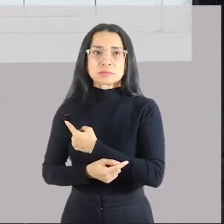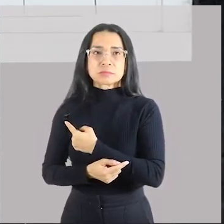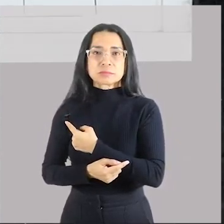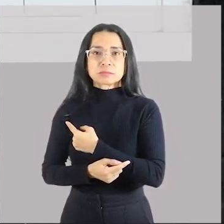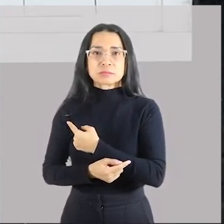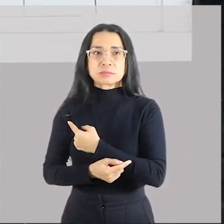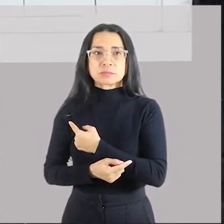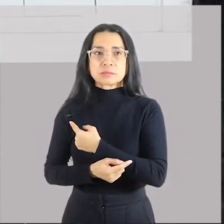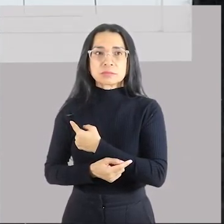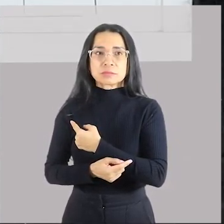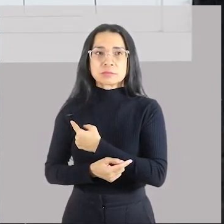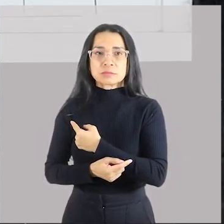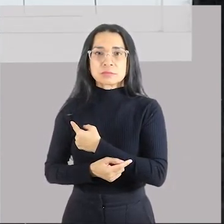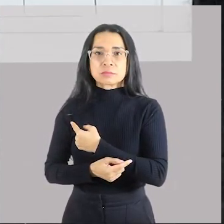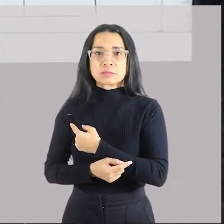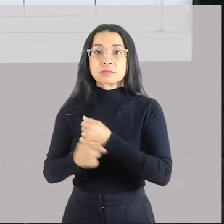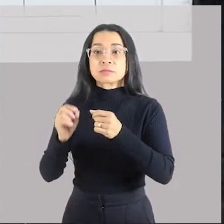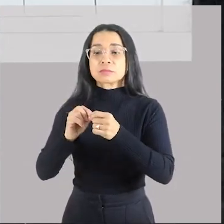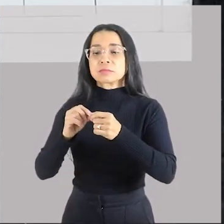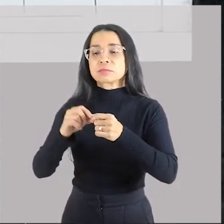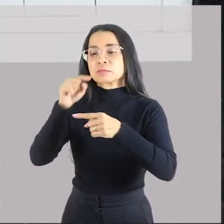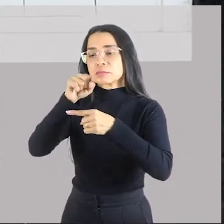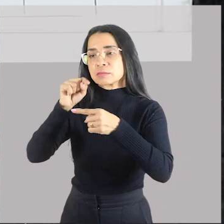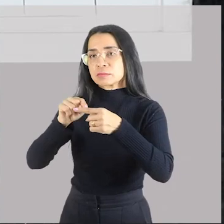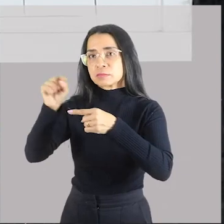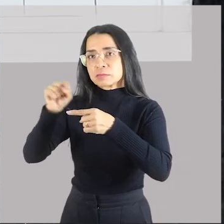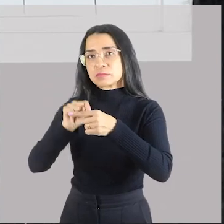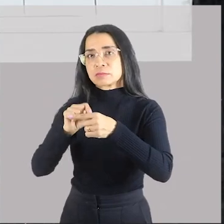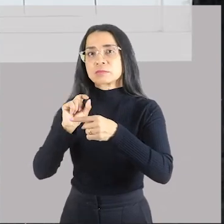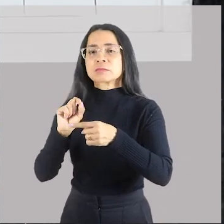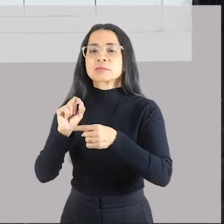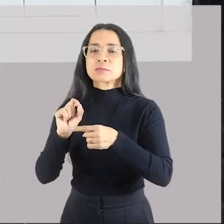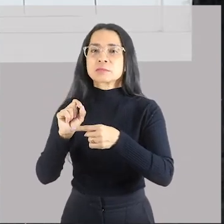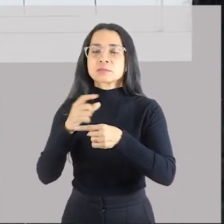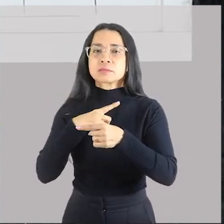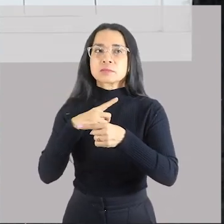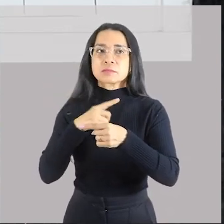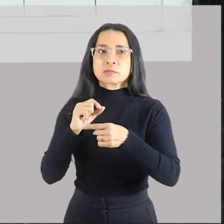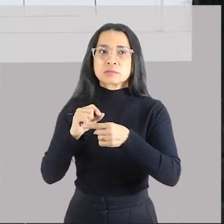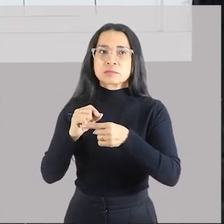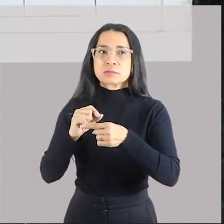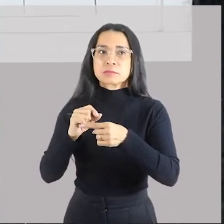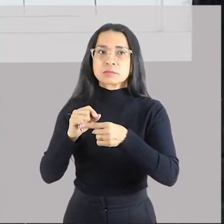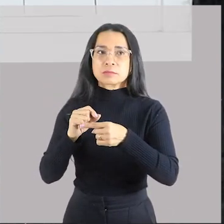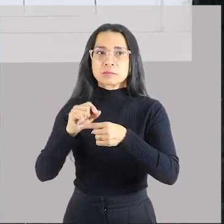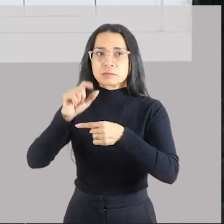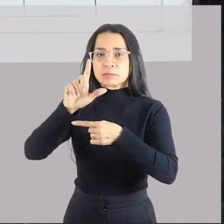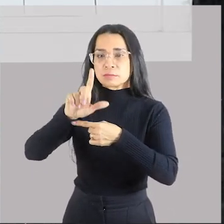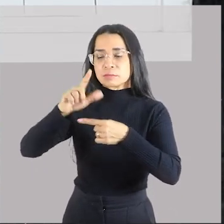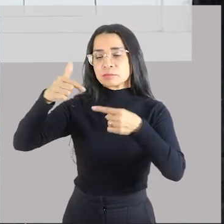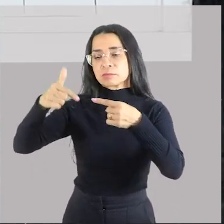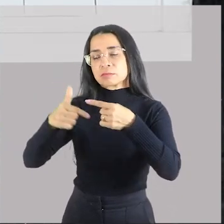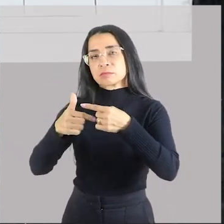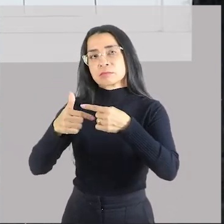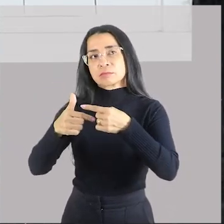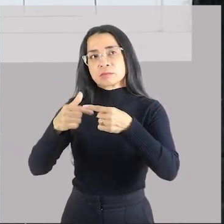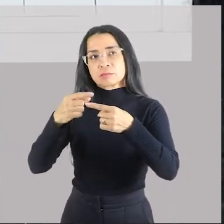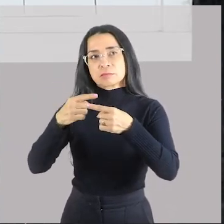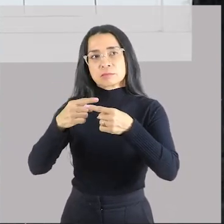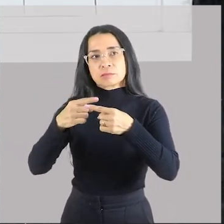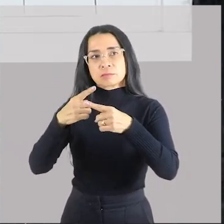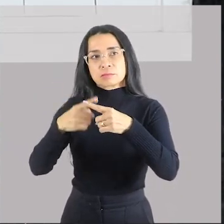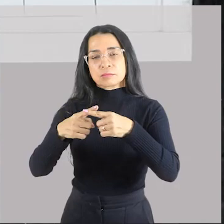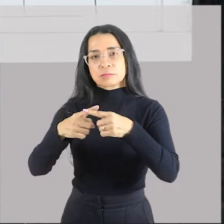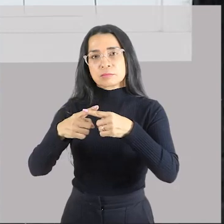Fazendo aqui produto dos meios pelo produto dos extremos, L sobre 2 multiplicado por 2 fica só o